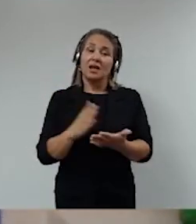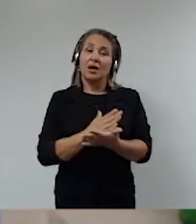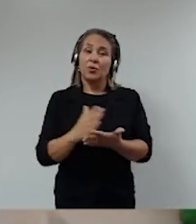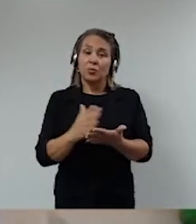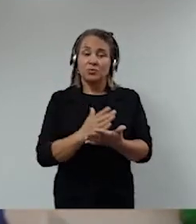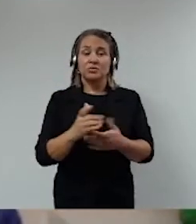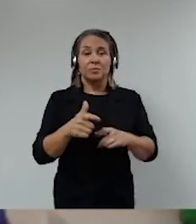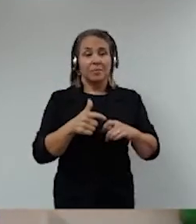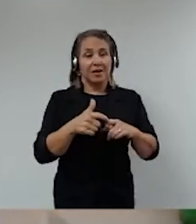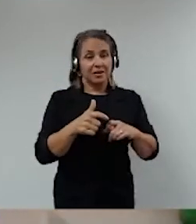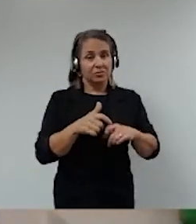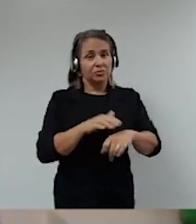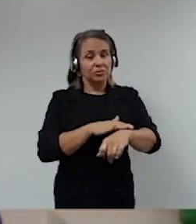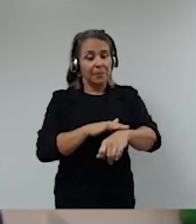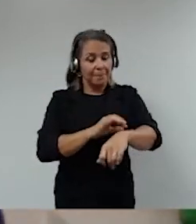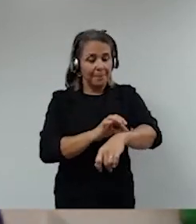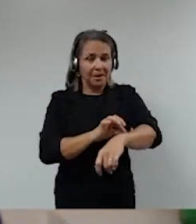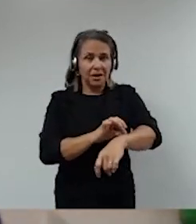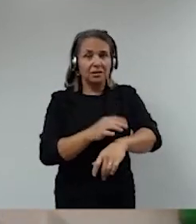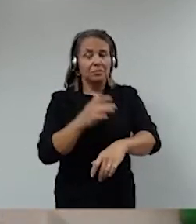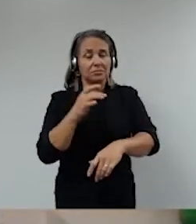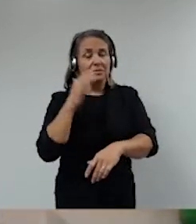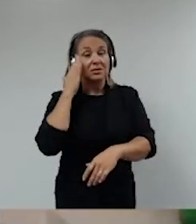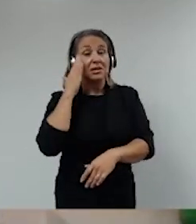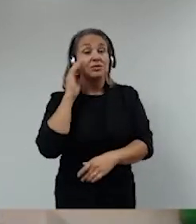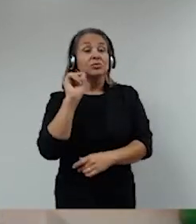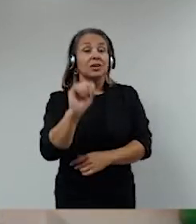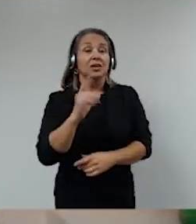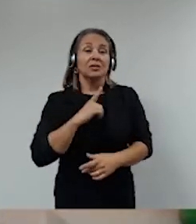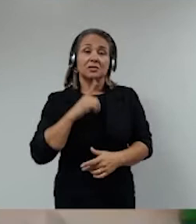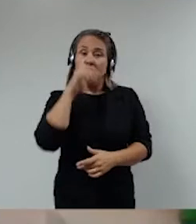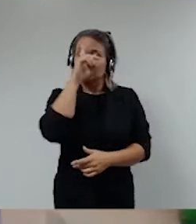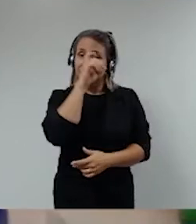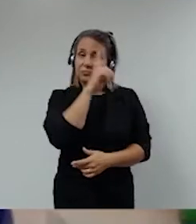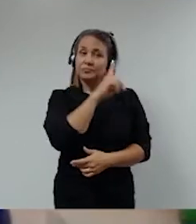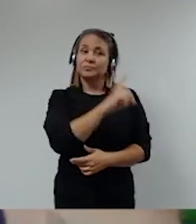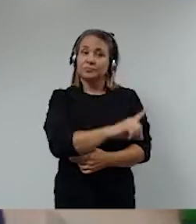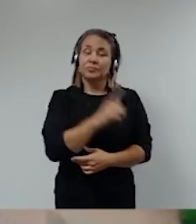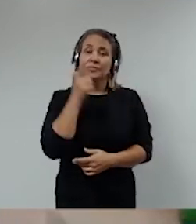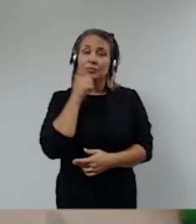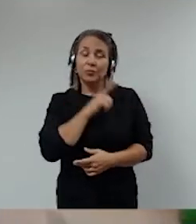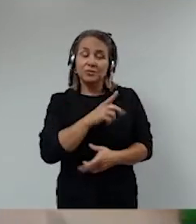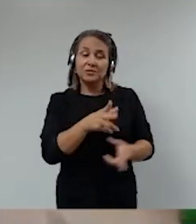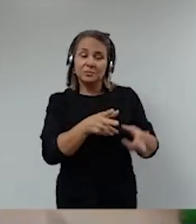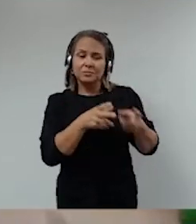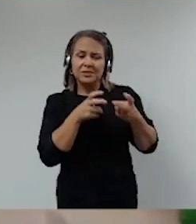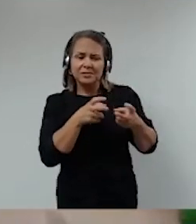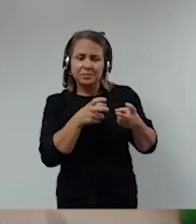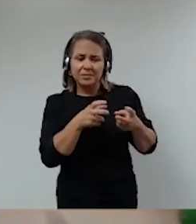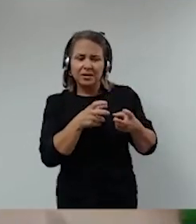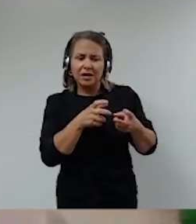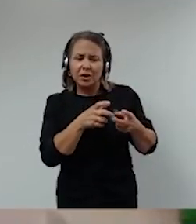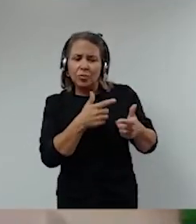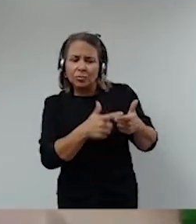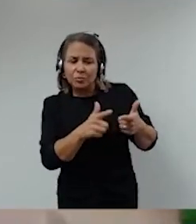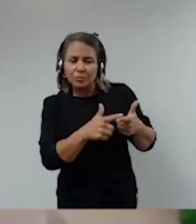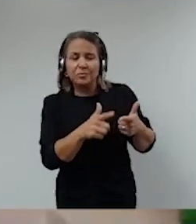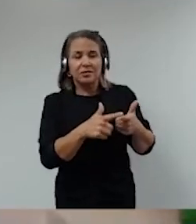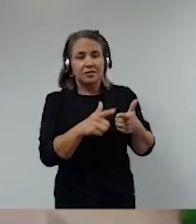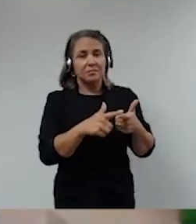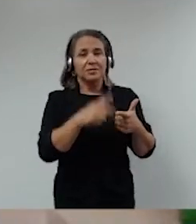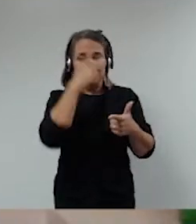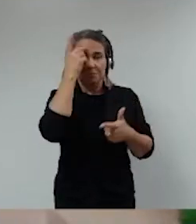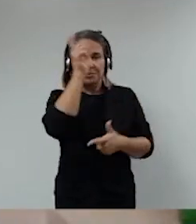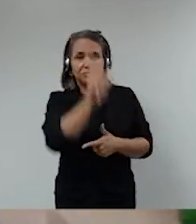exemplo, alguns médicos entendem que eles terão alguma dificuldade de verificar a lesão, né, ou as lesões